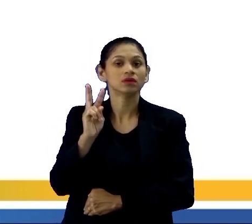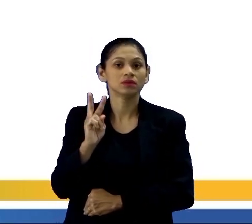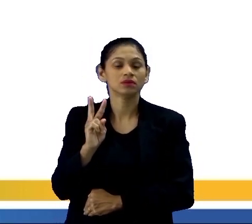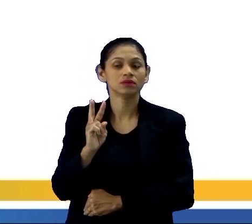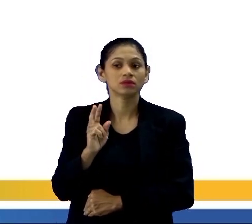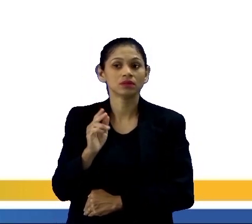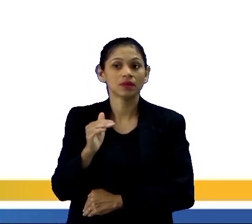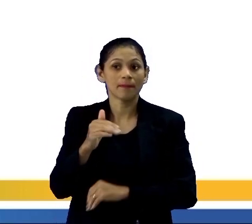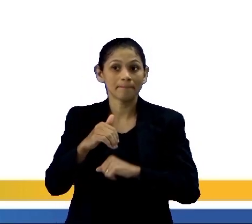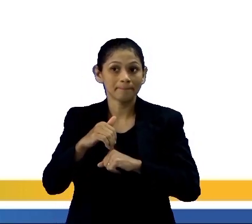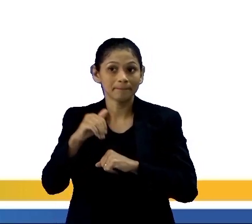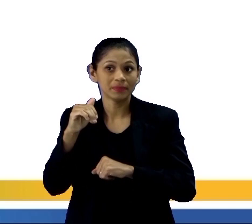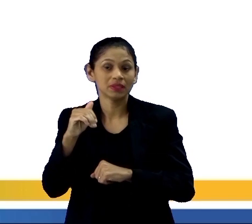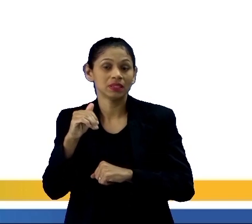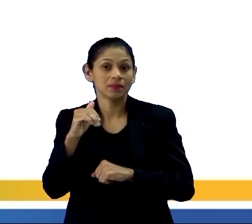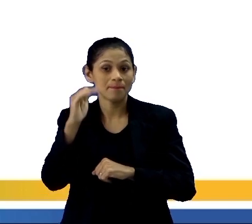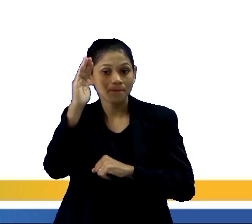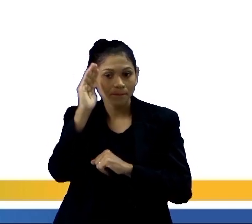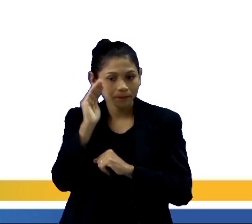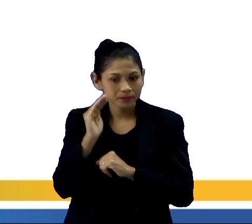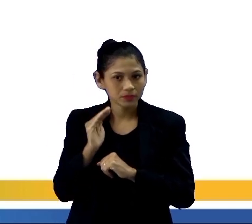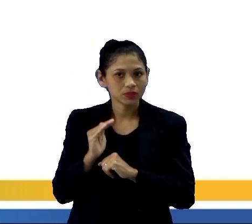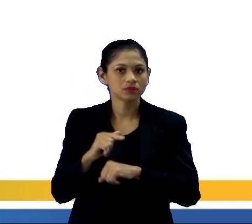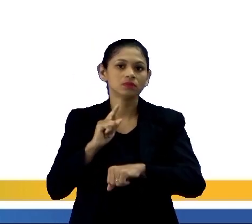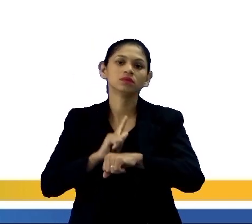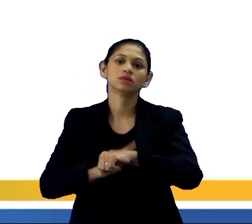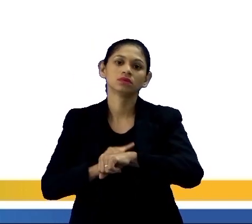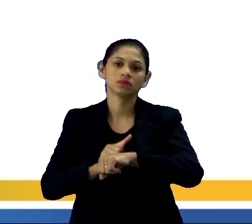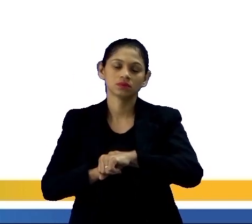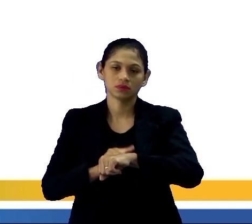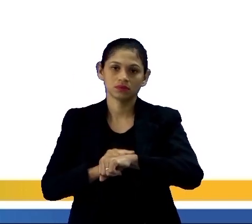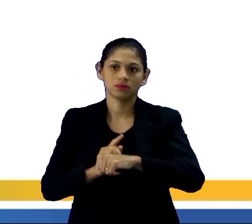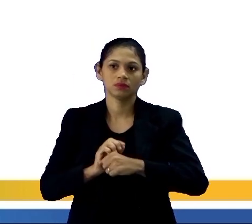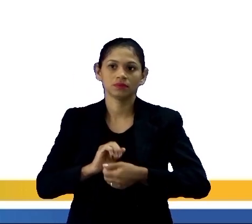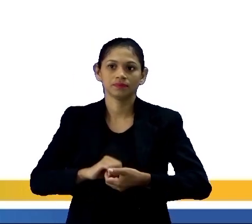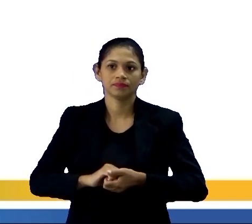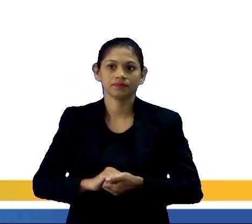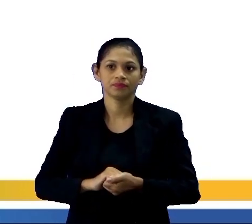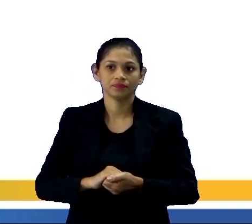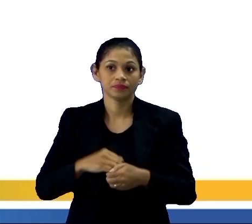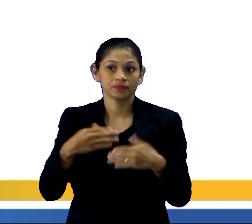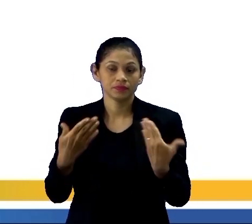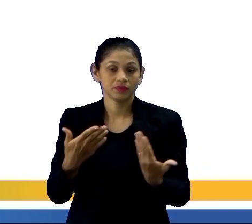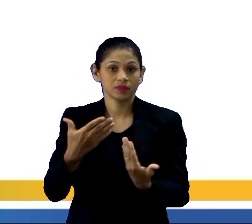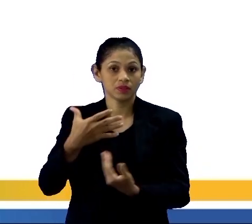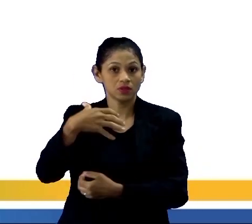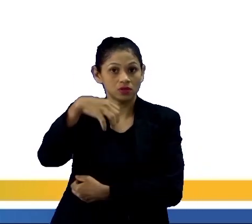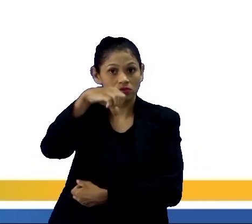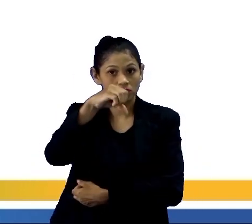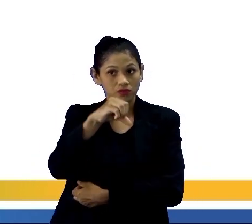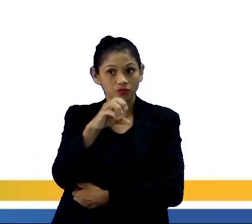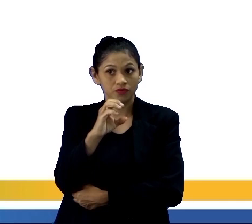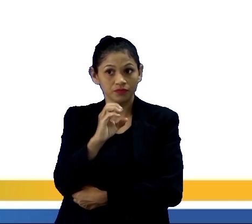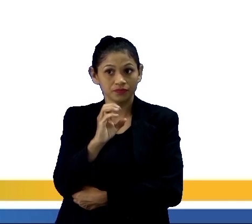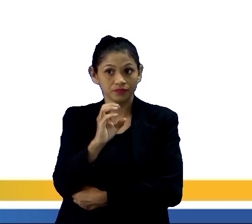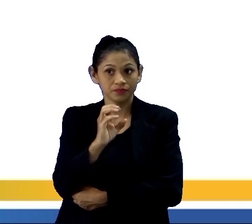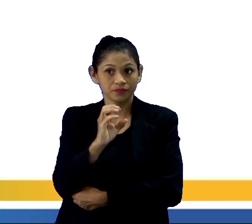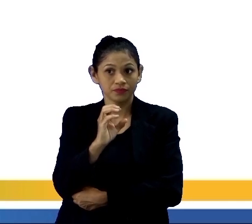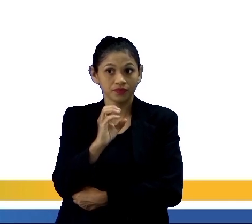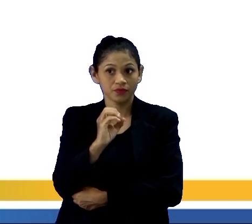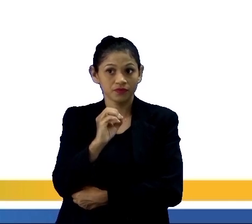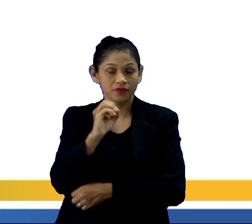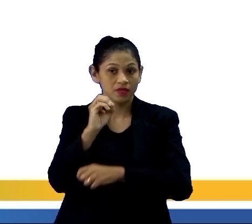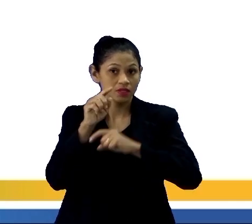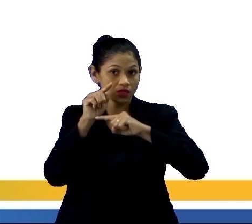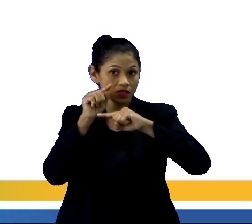percurso. Portanto, inverteremos uma das equações. Então, nós tínhamos lá 60